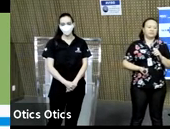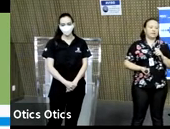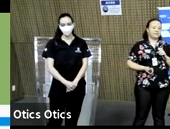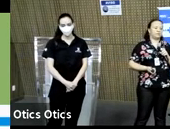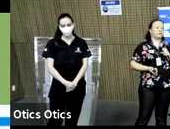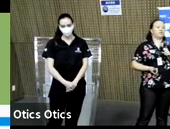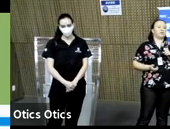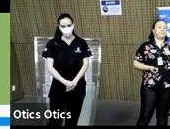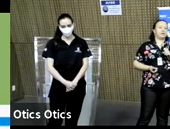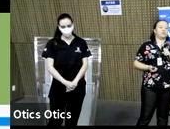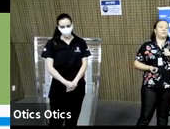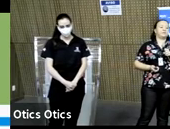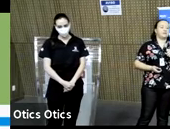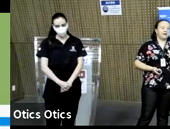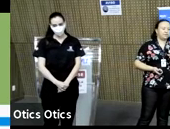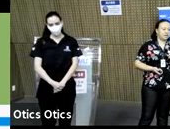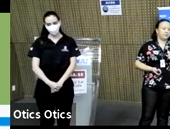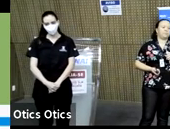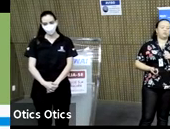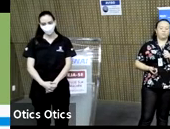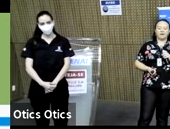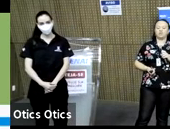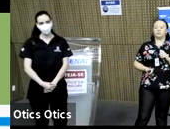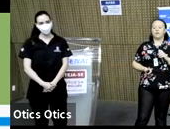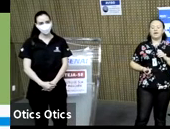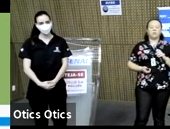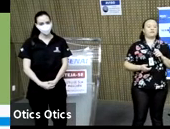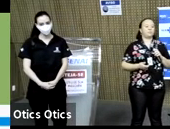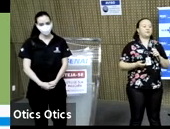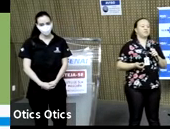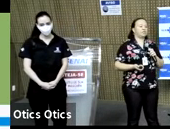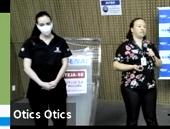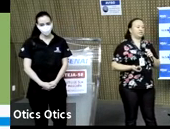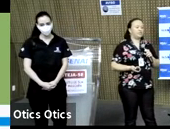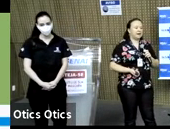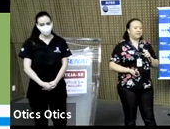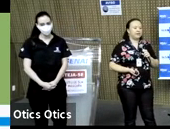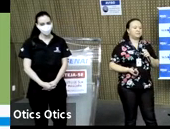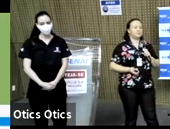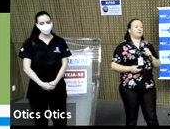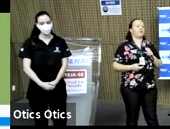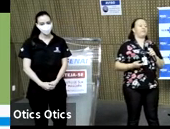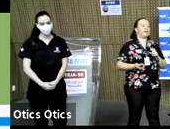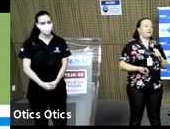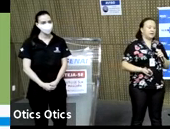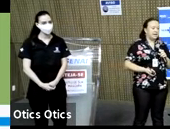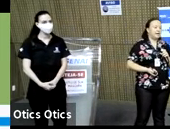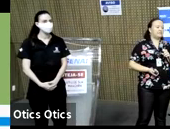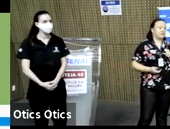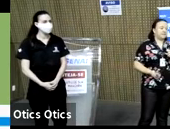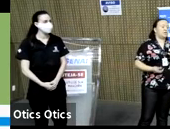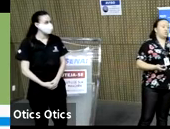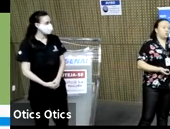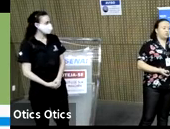leva em consideração que antigamente não precisava de encaminhamento médico, o paciente chegava na recepção, referia